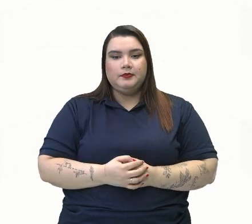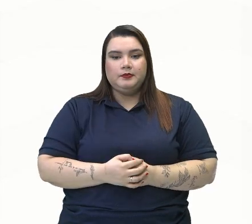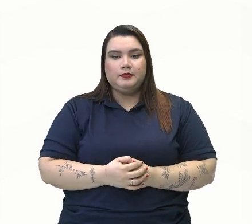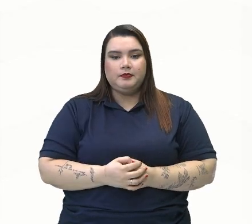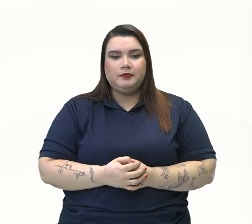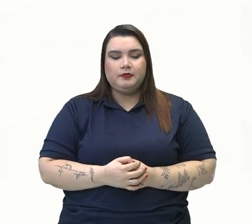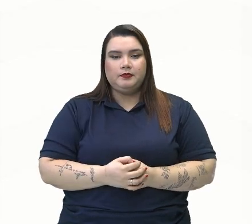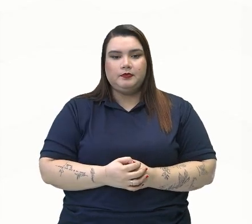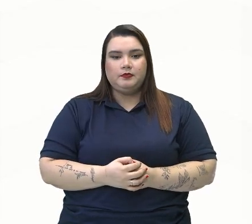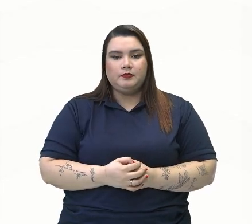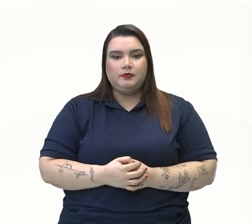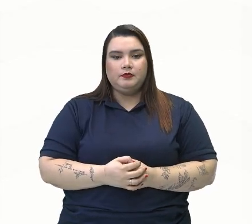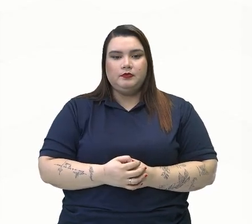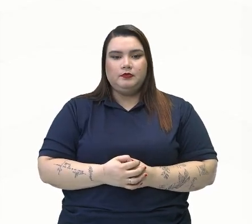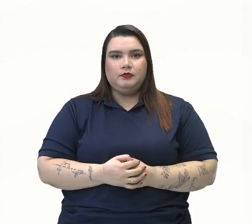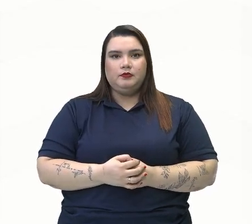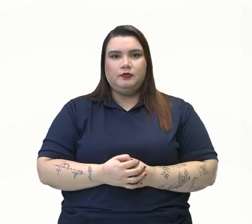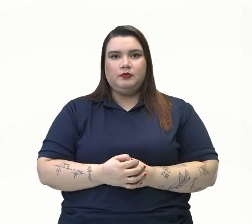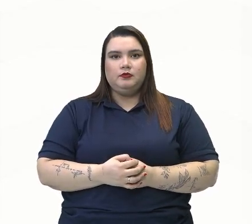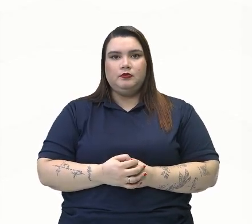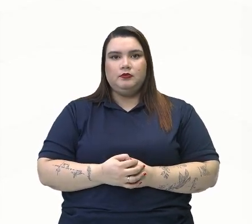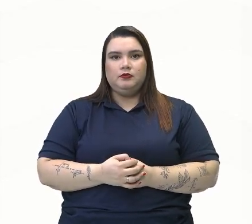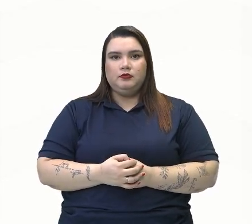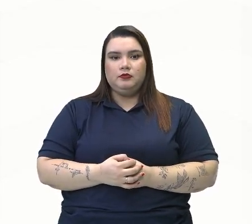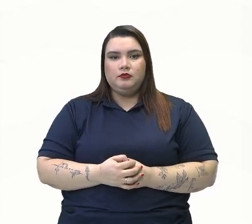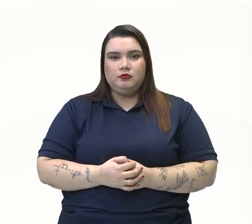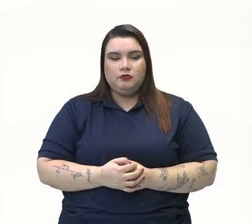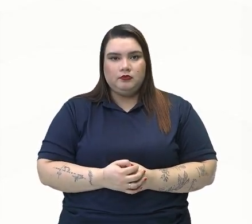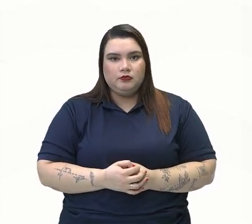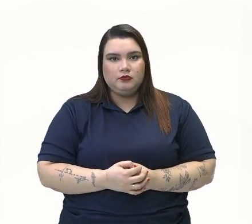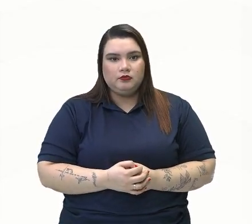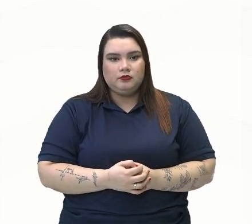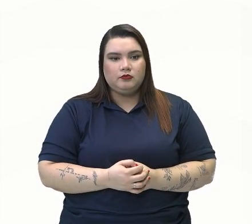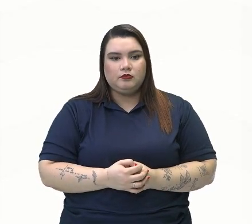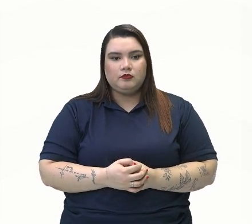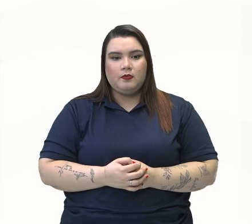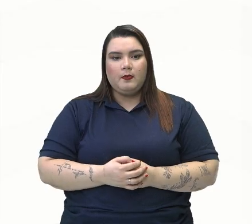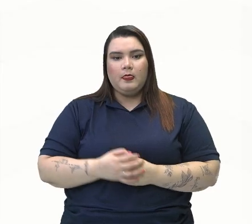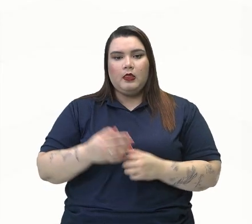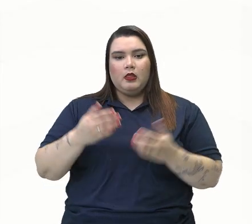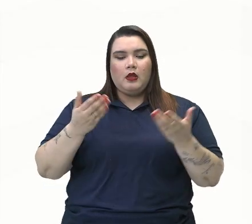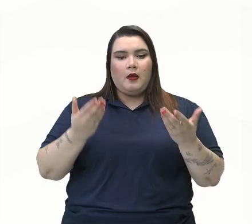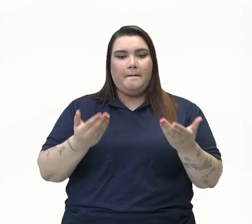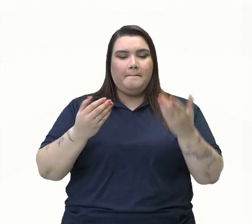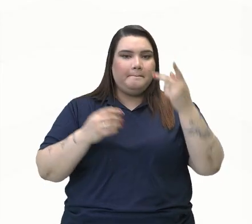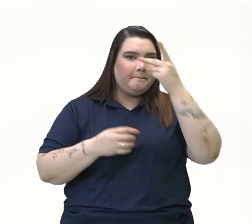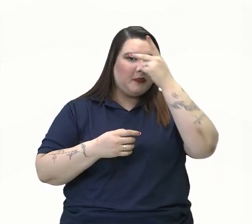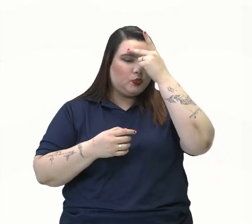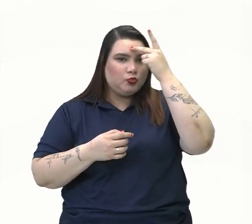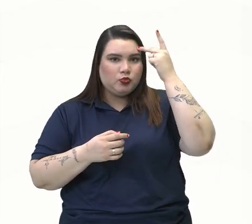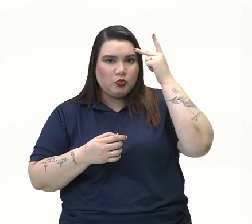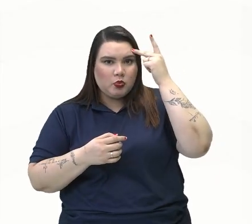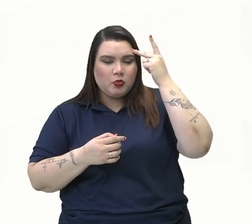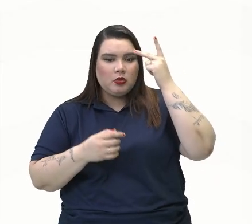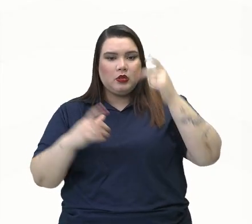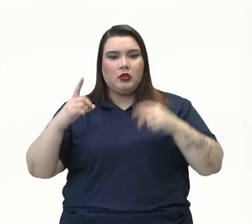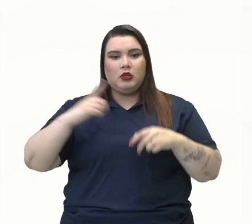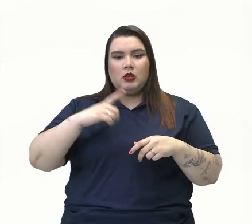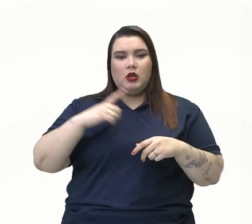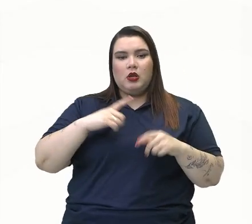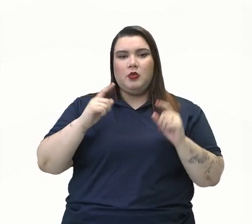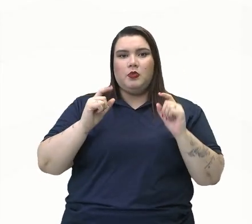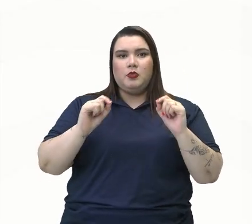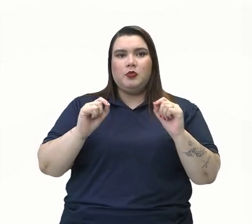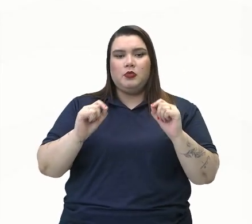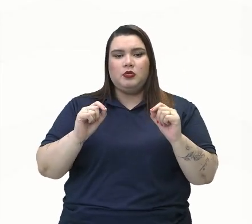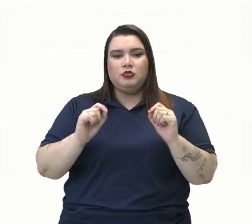We cannot make anyone our slave. Ninguém tem o direito de fazer, to make us slaves.